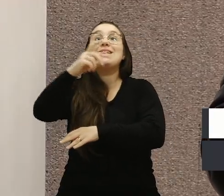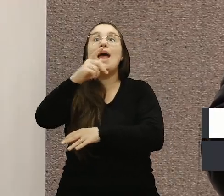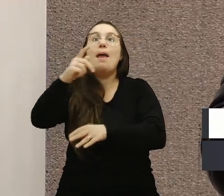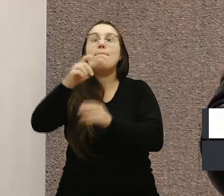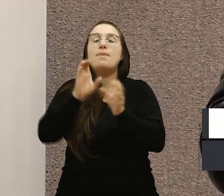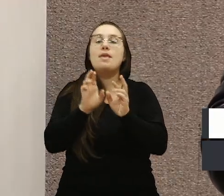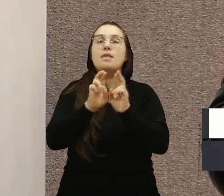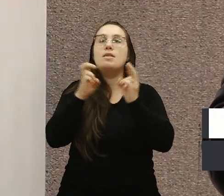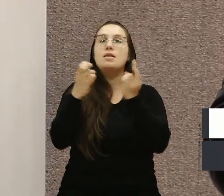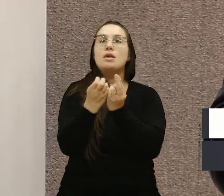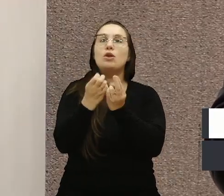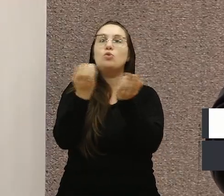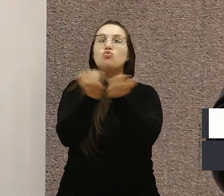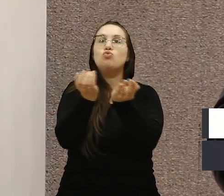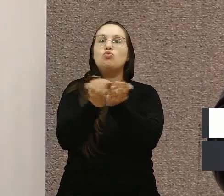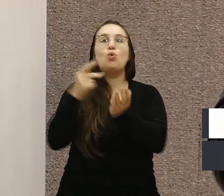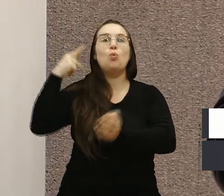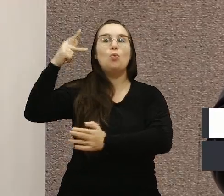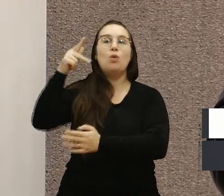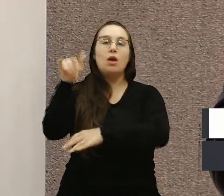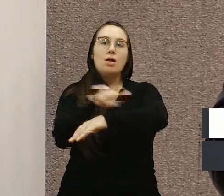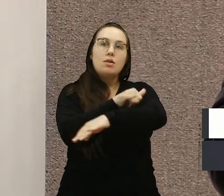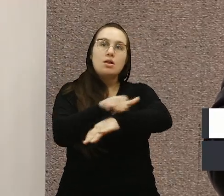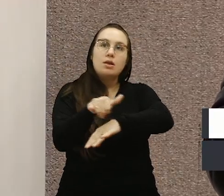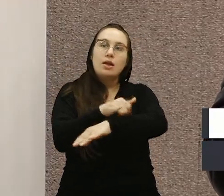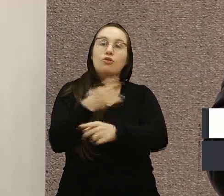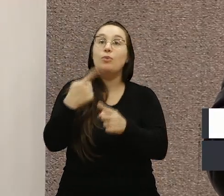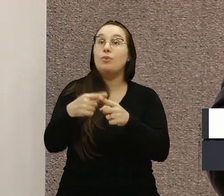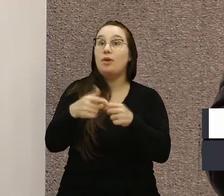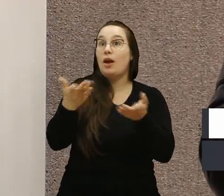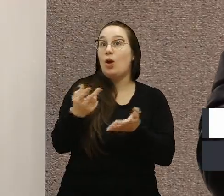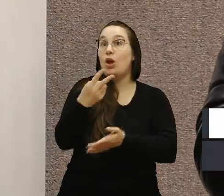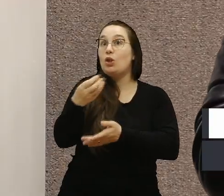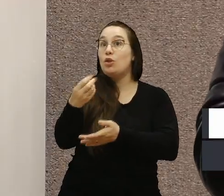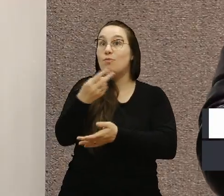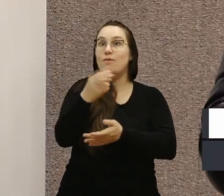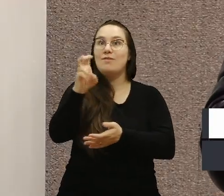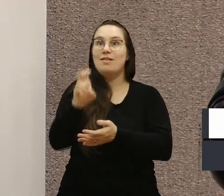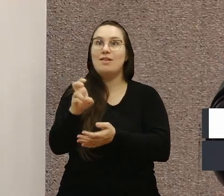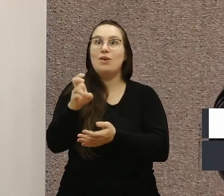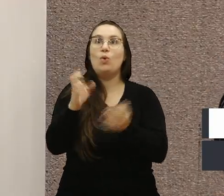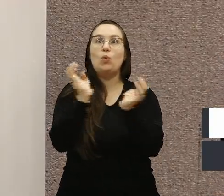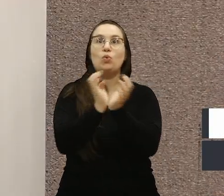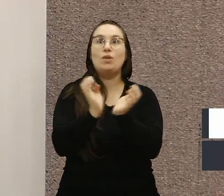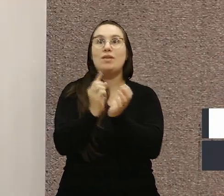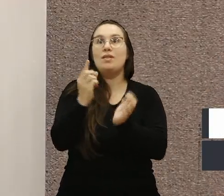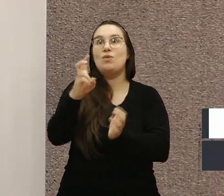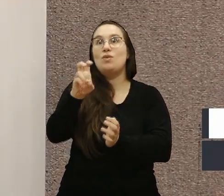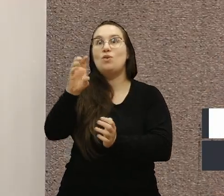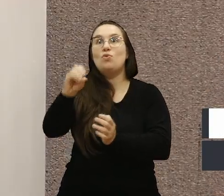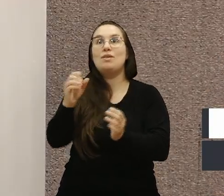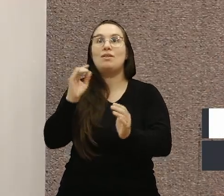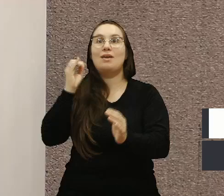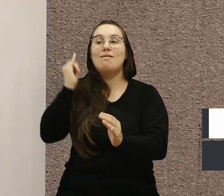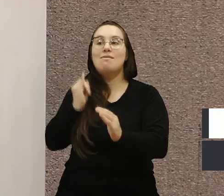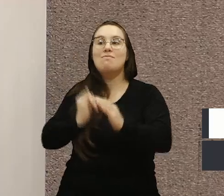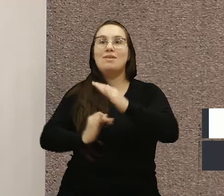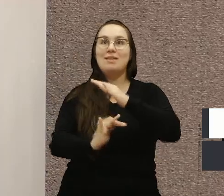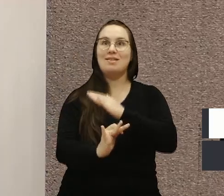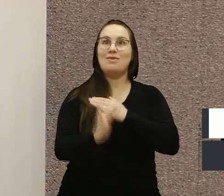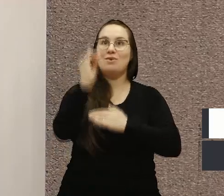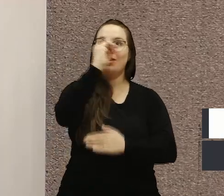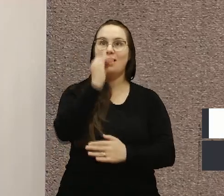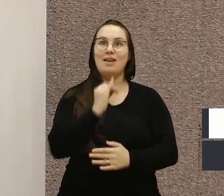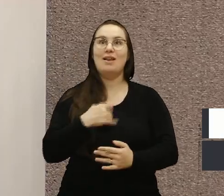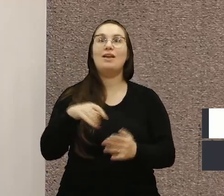de estudos de política e estratégia que nós tivemos agora em 2025, a turma dos 150 anos da imigração italiana, que tem como